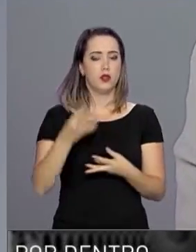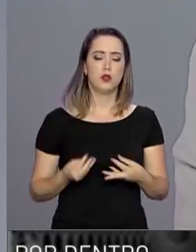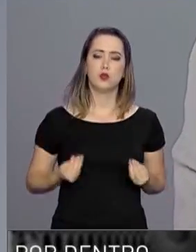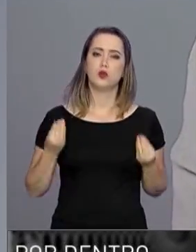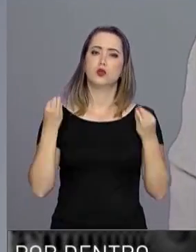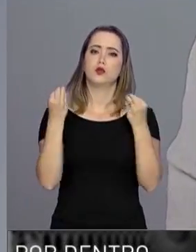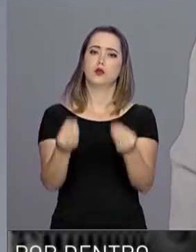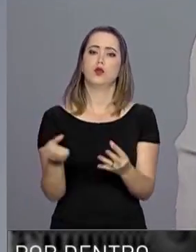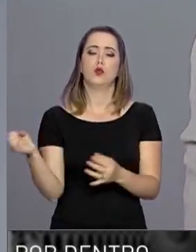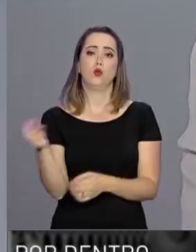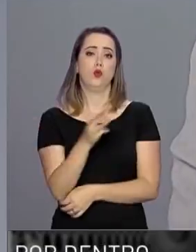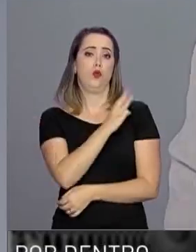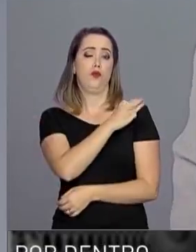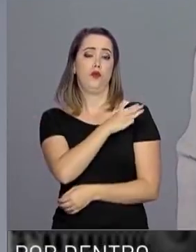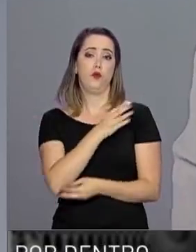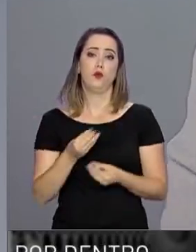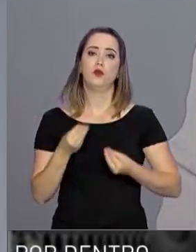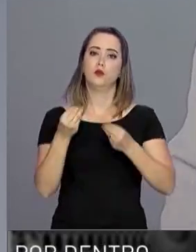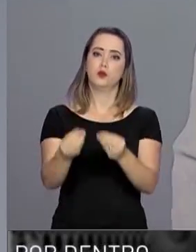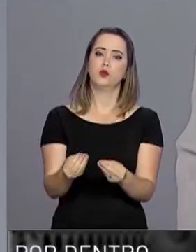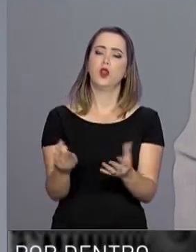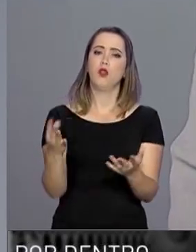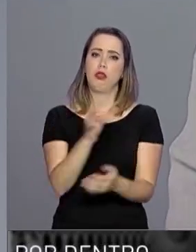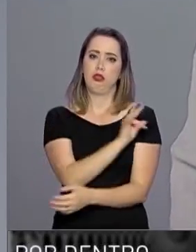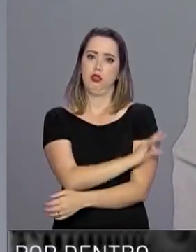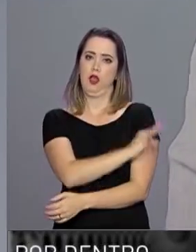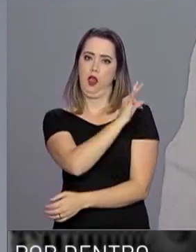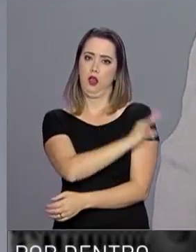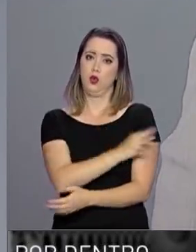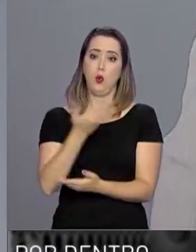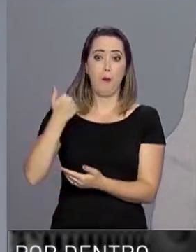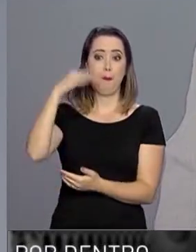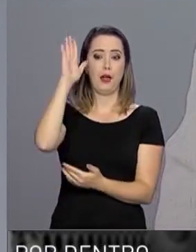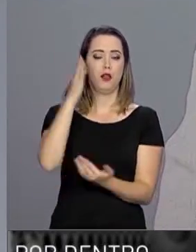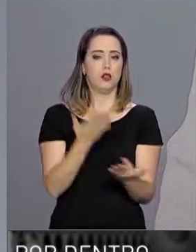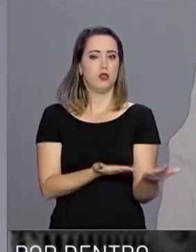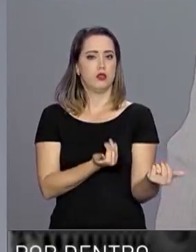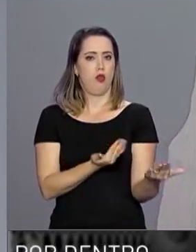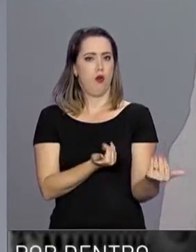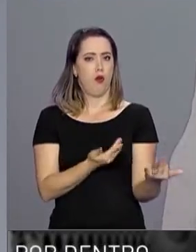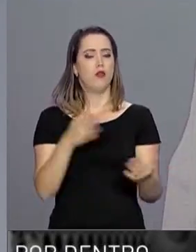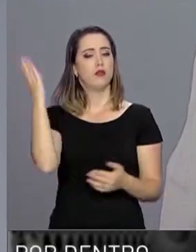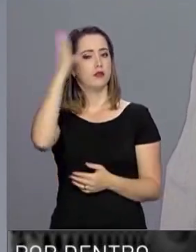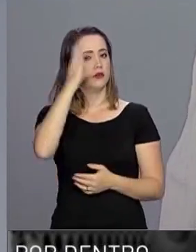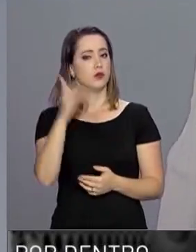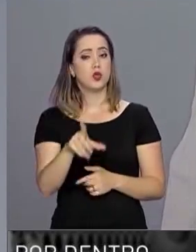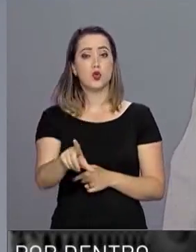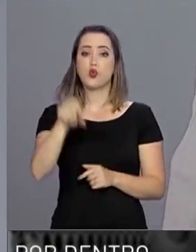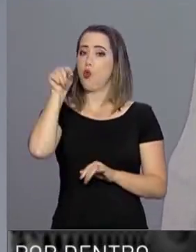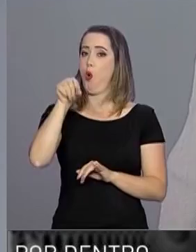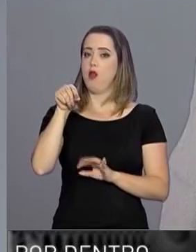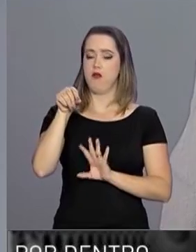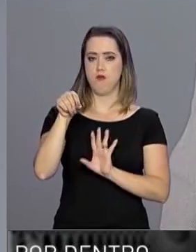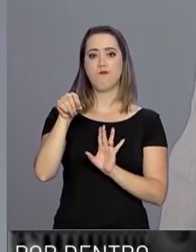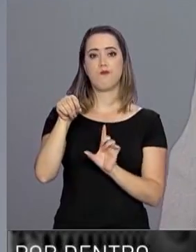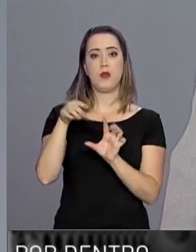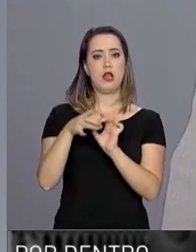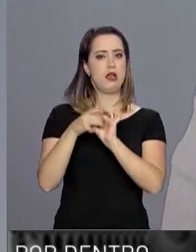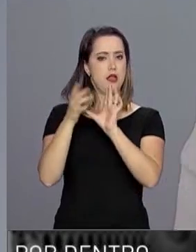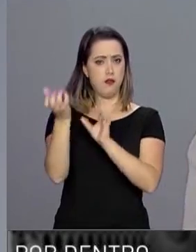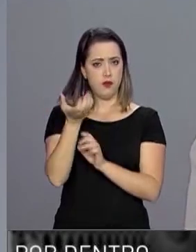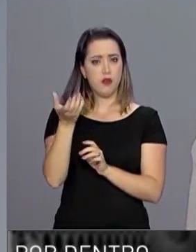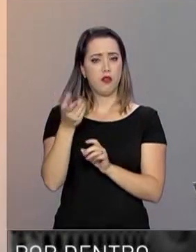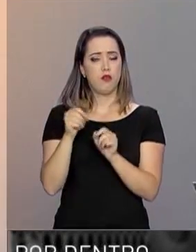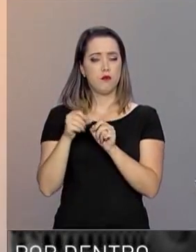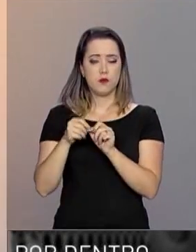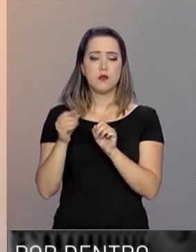isso que o novo ensino médio trouxe, trazer o ensino técnico para muito mais jovens no Brasil como uma opção para aquele que deseja poder